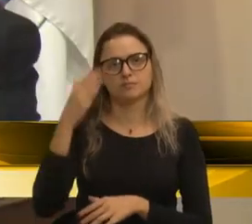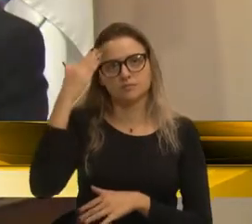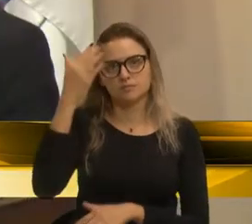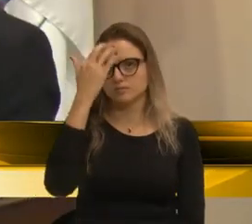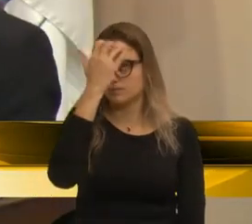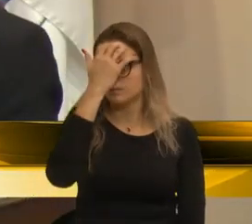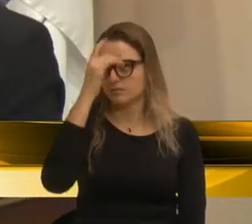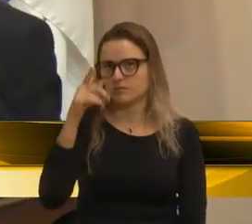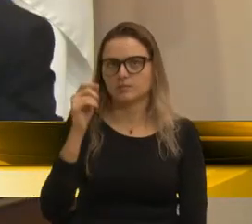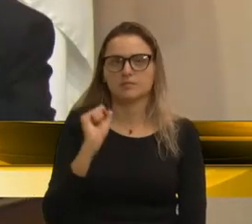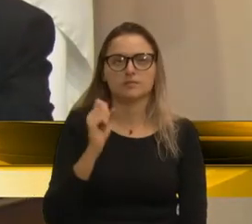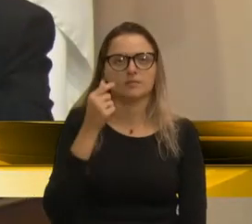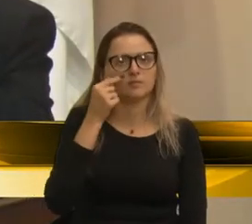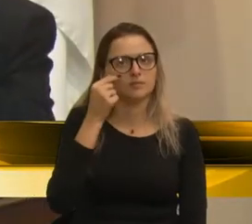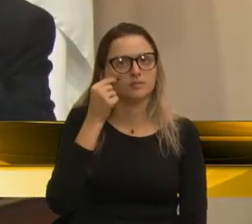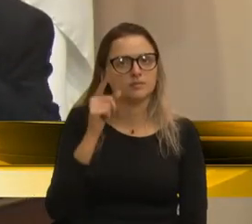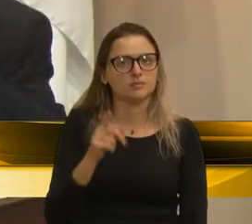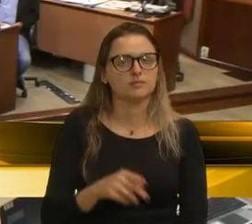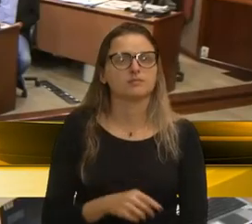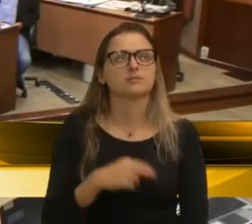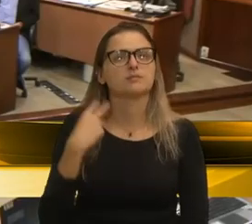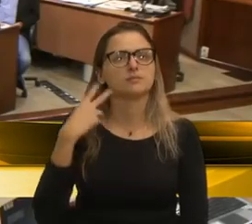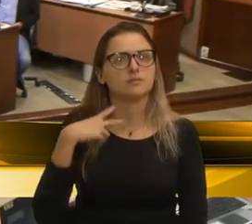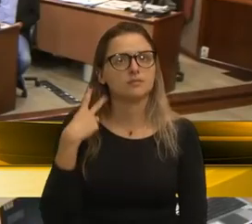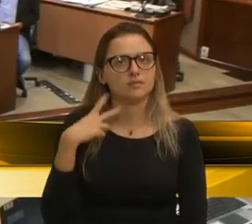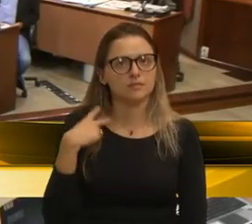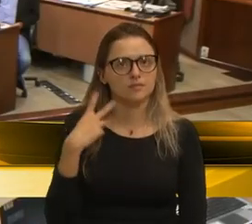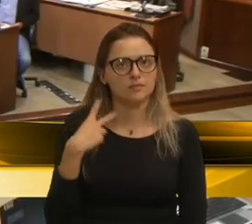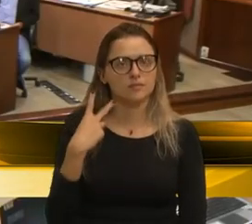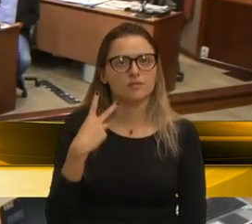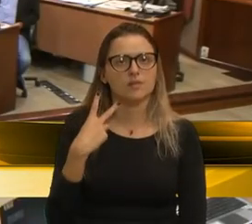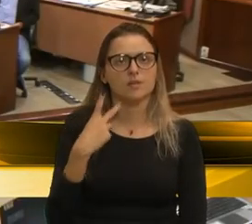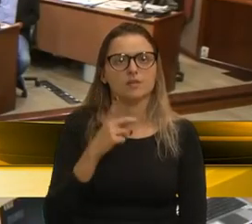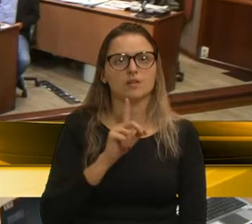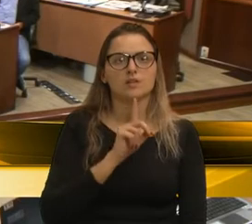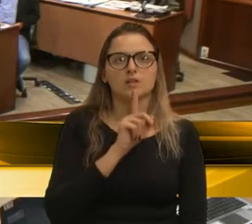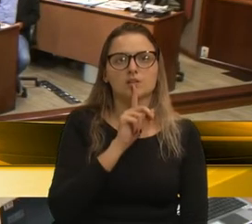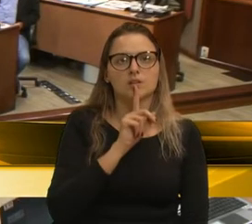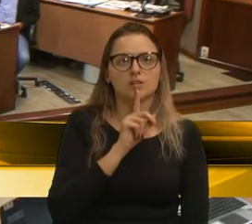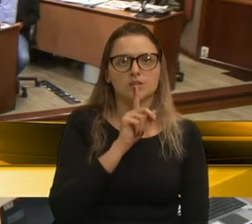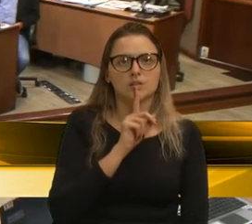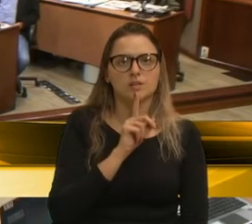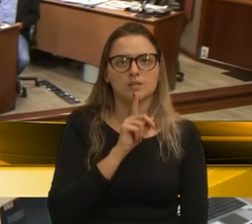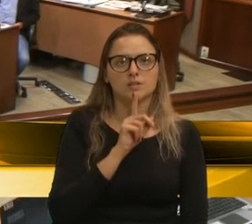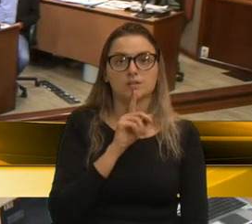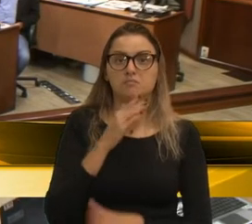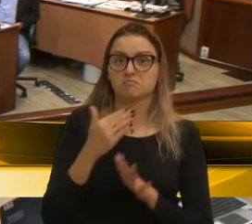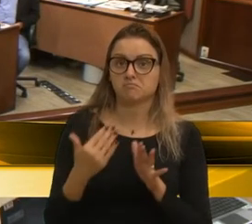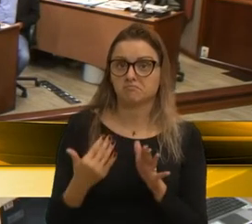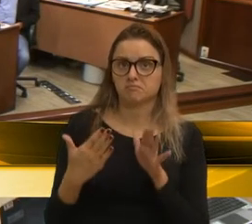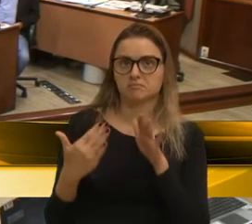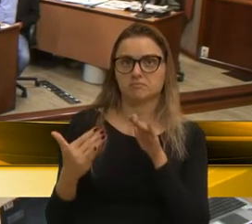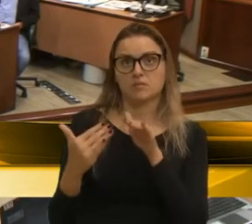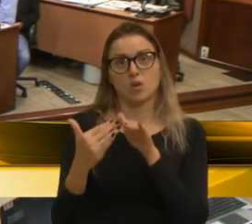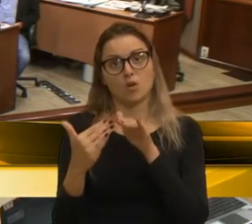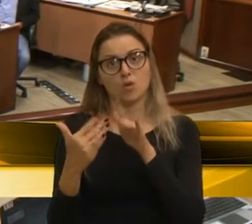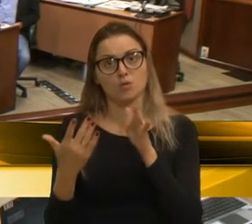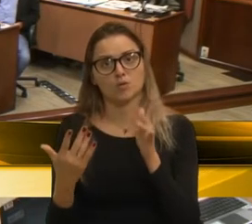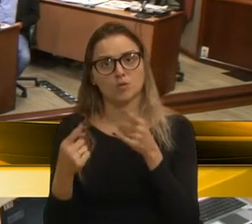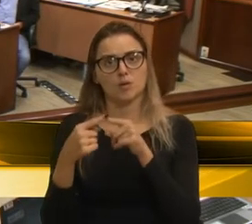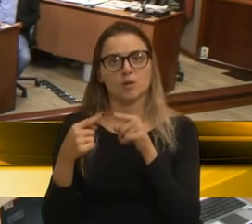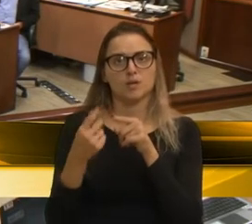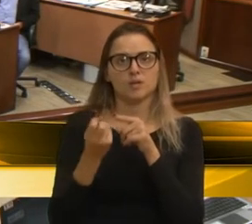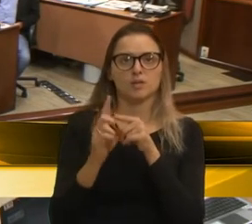Seu parte, vereador Frisso. Vereador Meneguzzi, coincidência ou não,